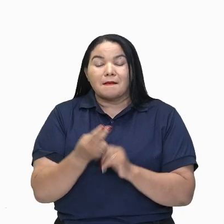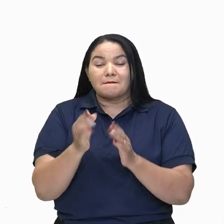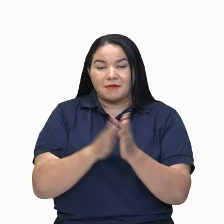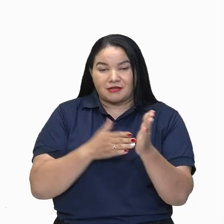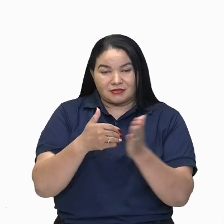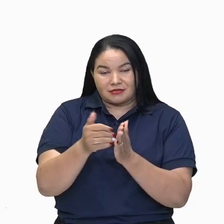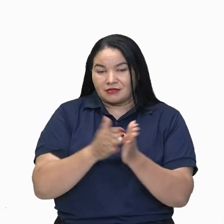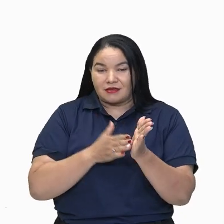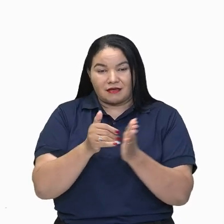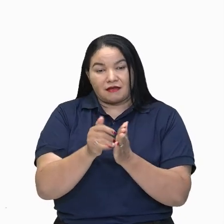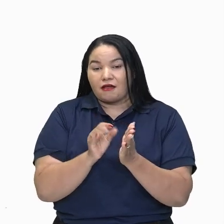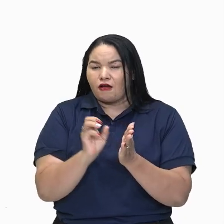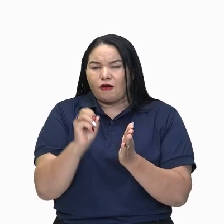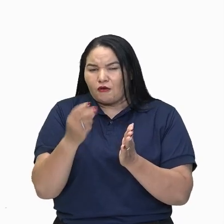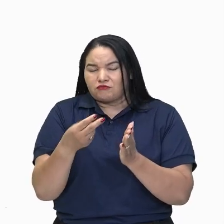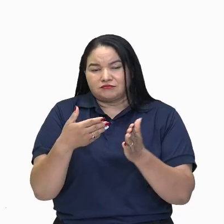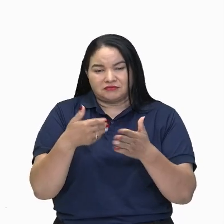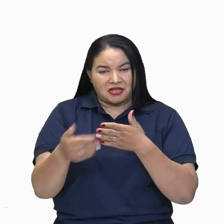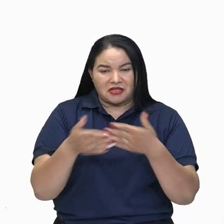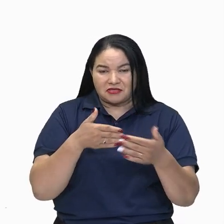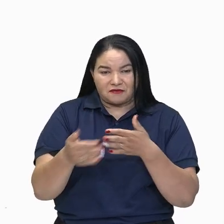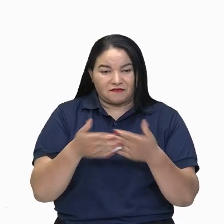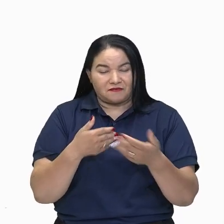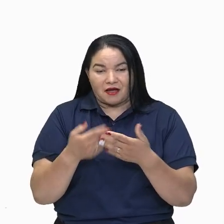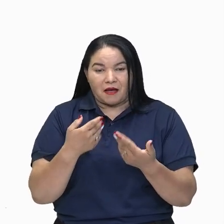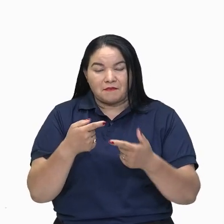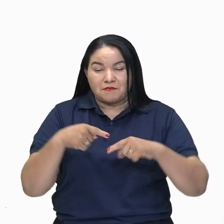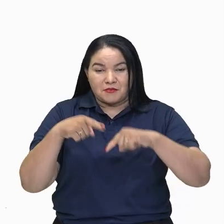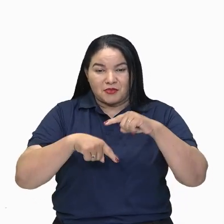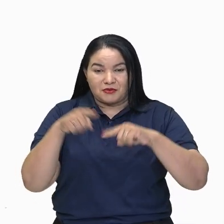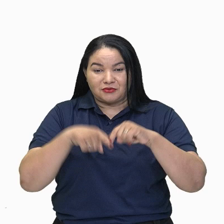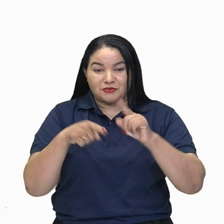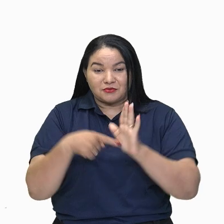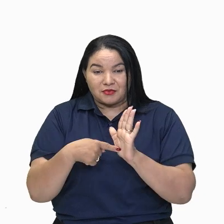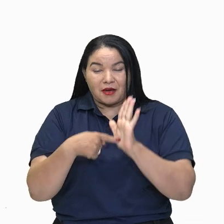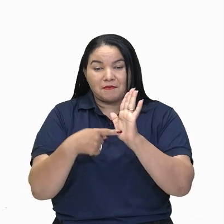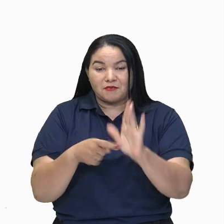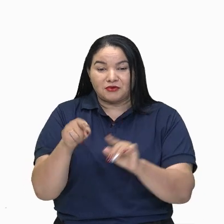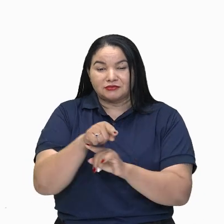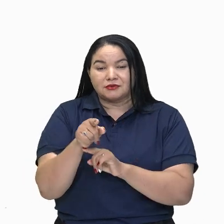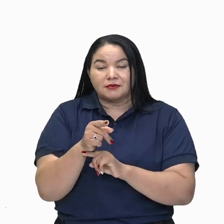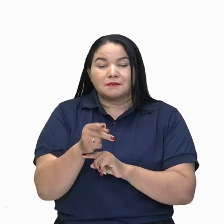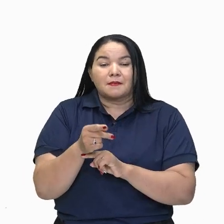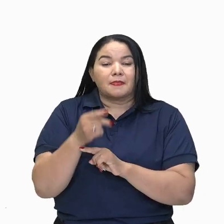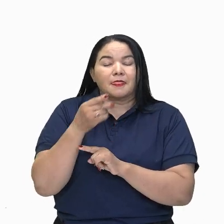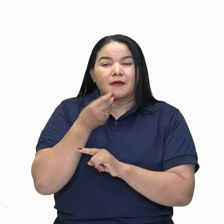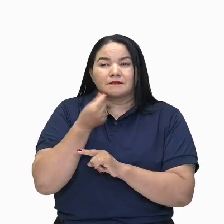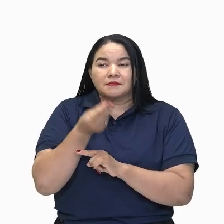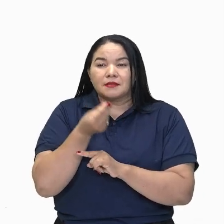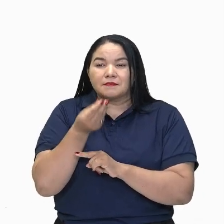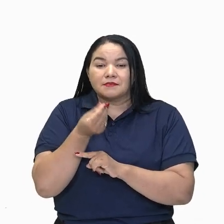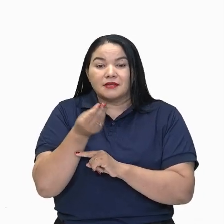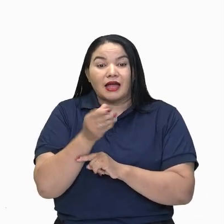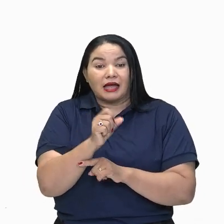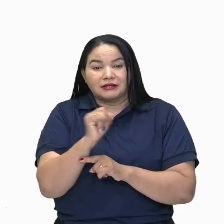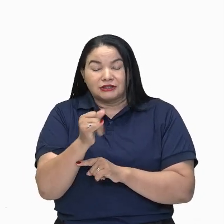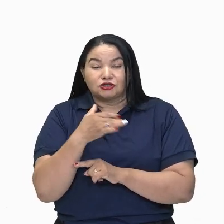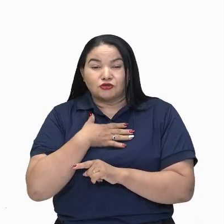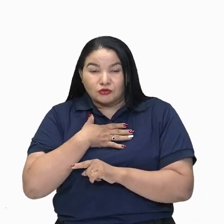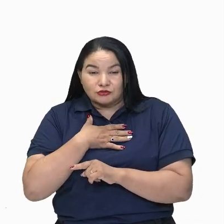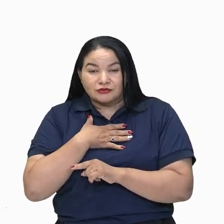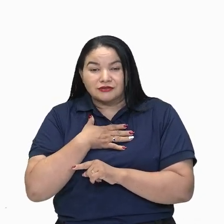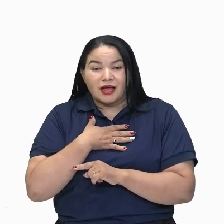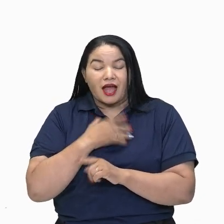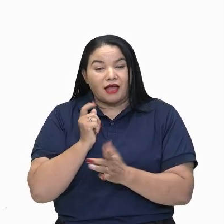manteiga ou qualquer outro produto ali de amostra, né, para a pessoa provar, né, e se ela gostar, ela compra aquele produto.